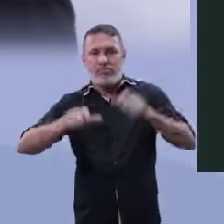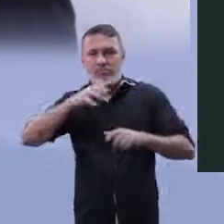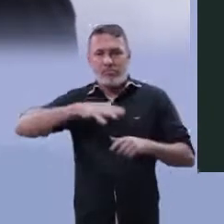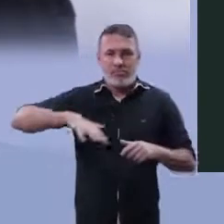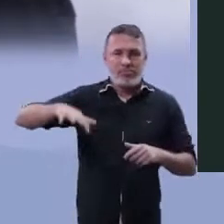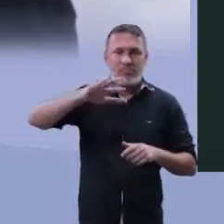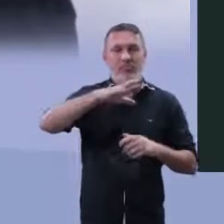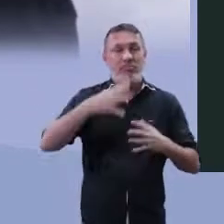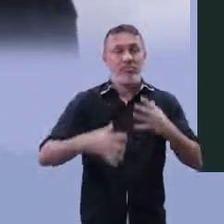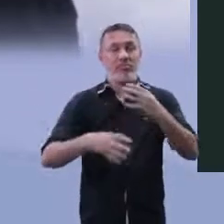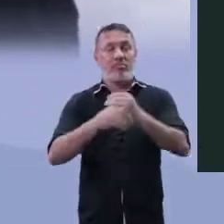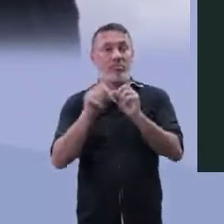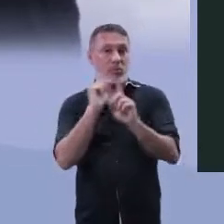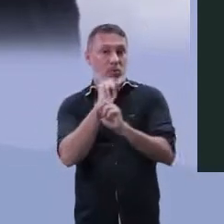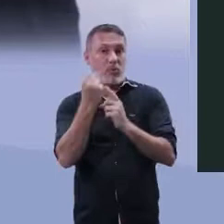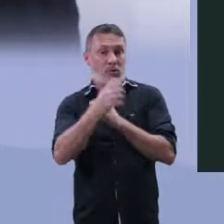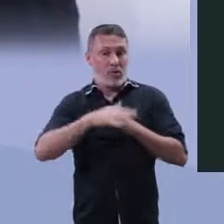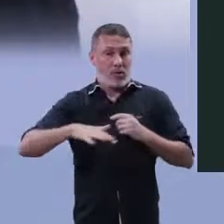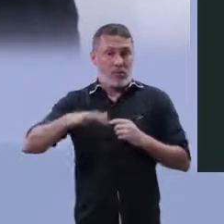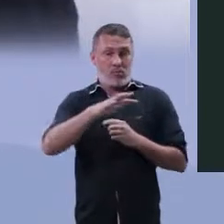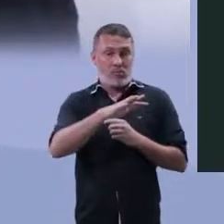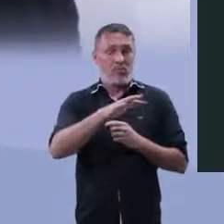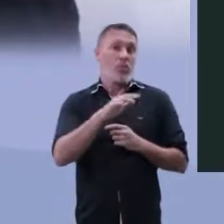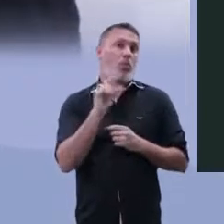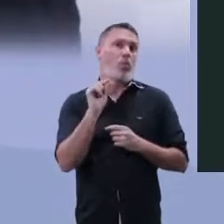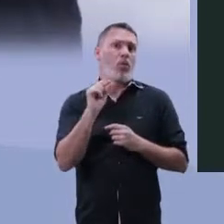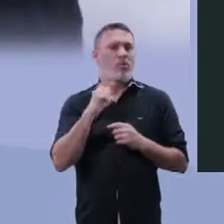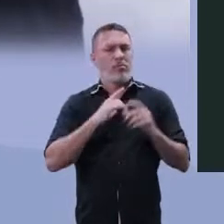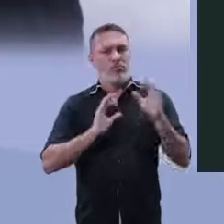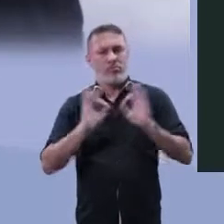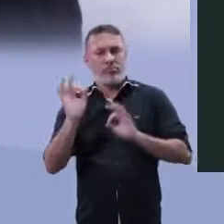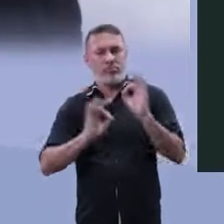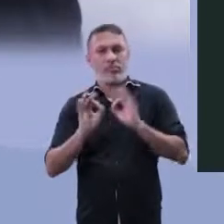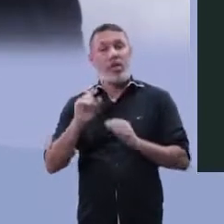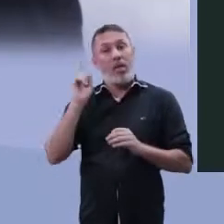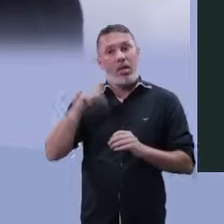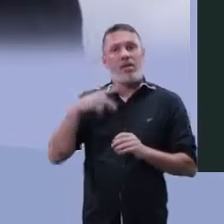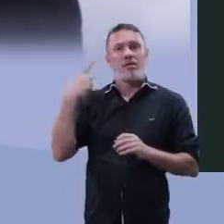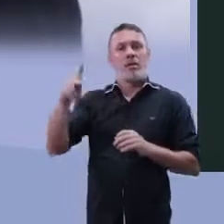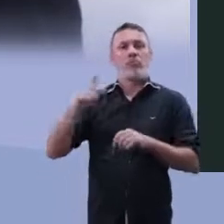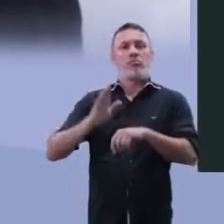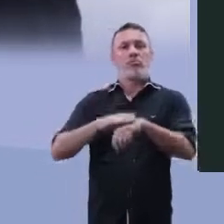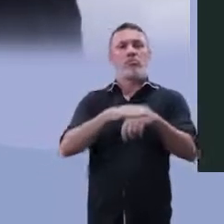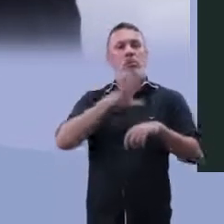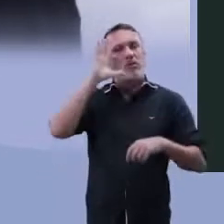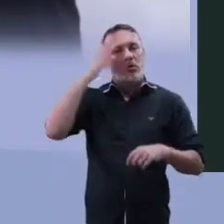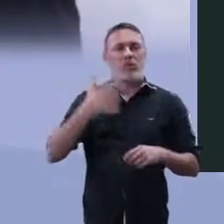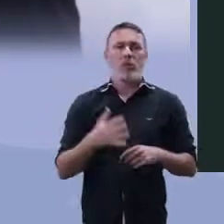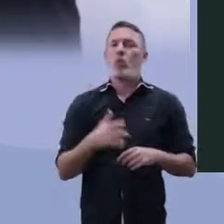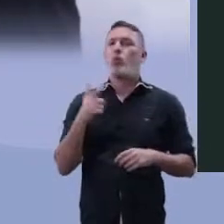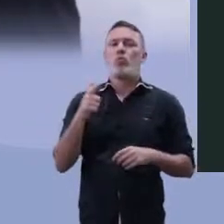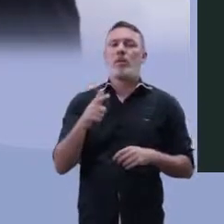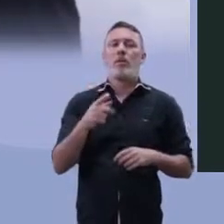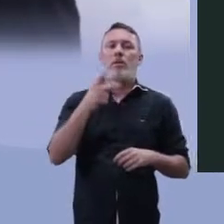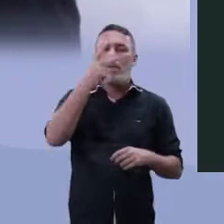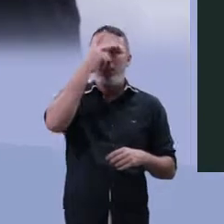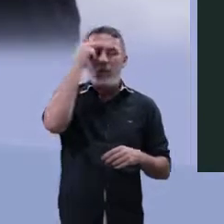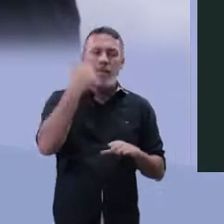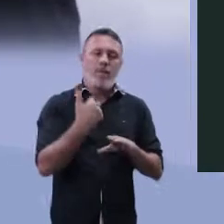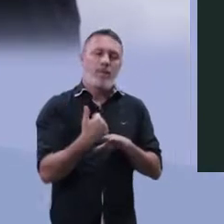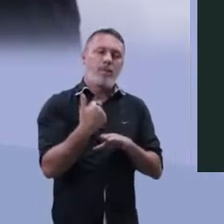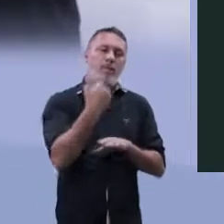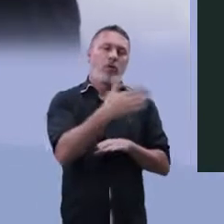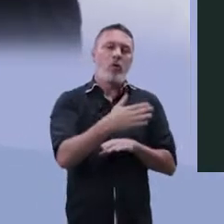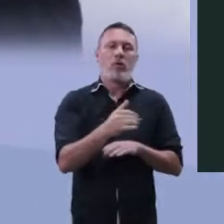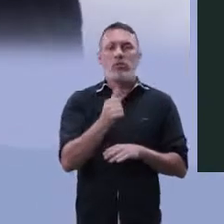Porque as regras que são estabelecidas entre os diferentes indivíduos que compõem uma rede social são